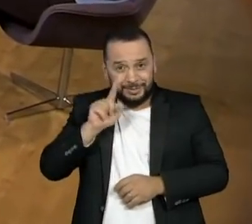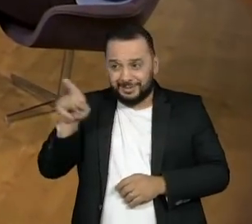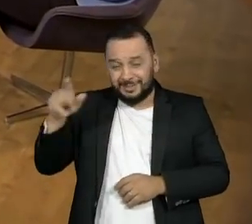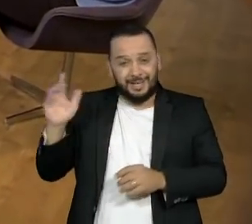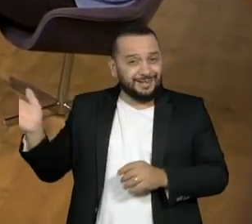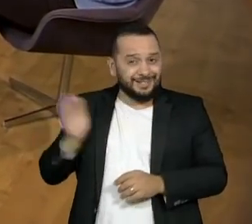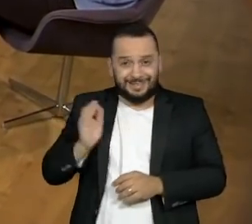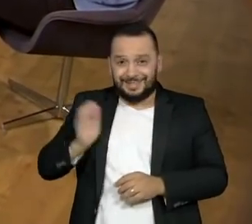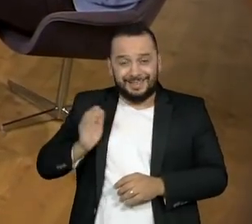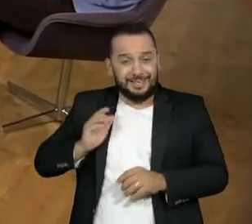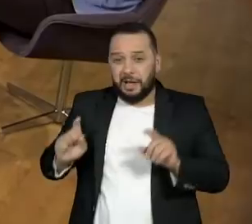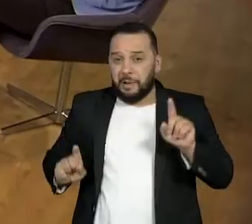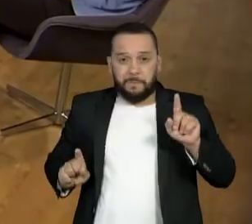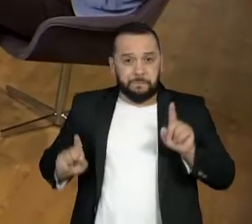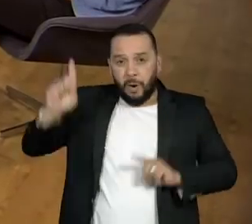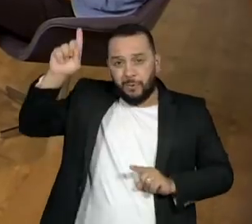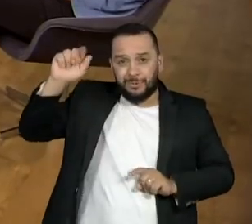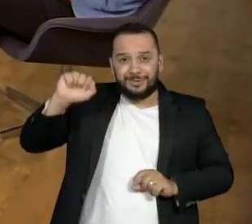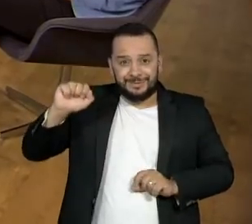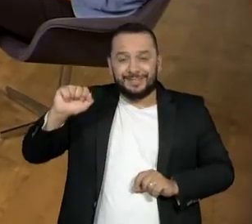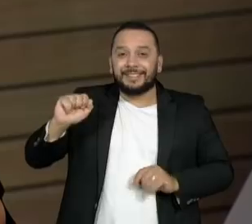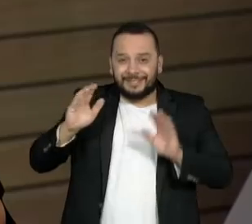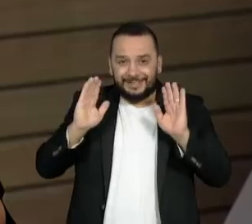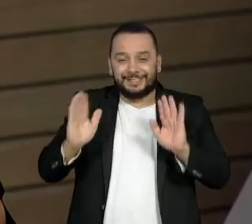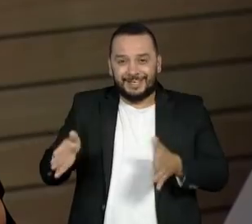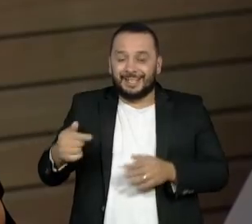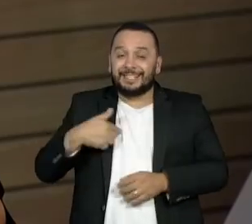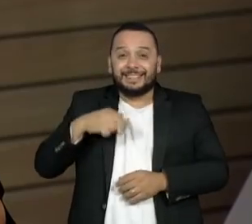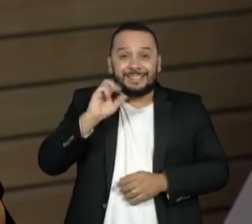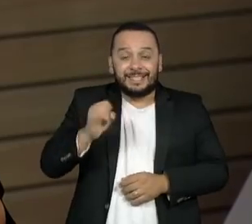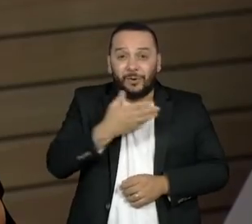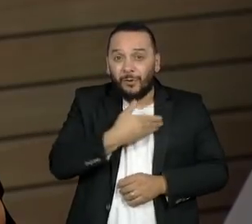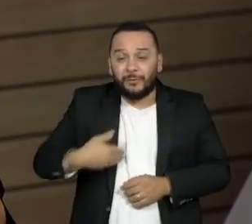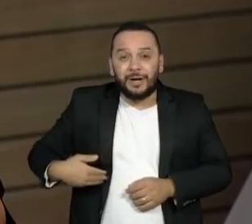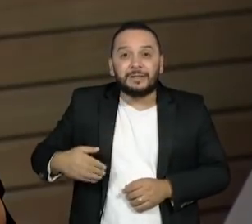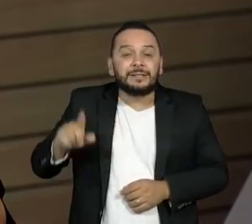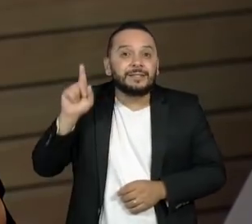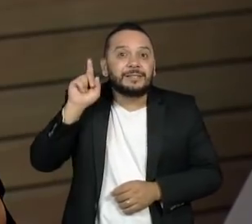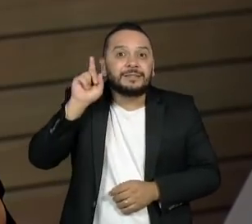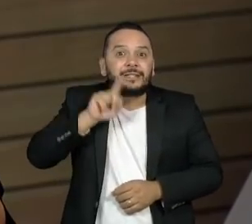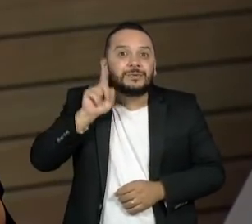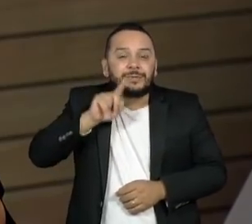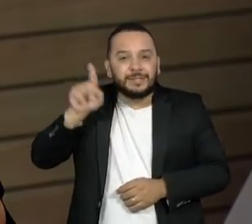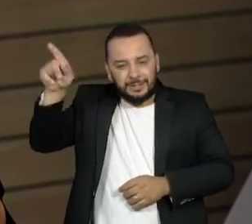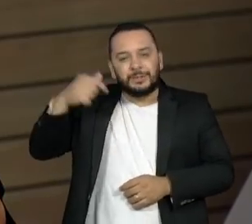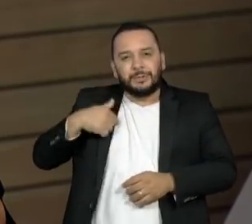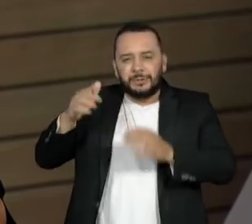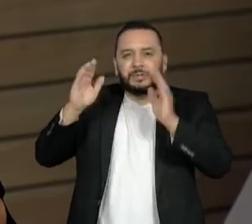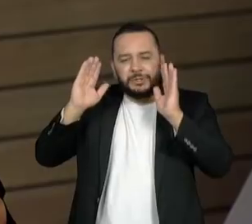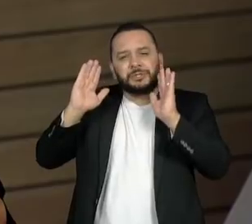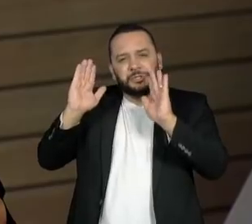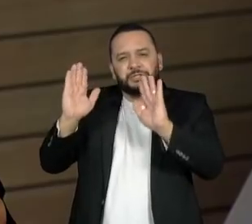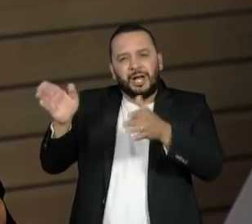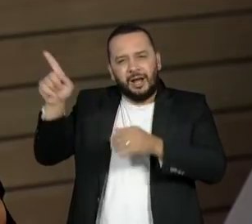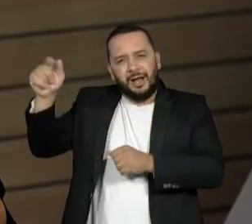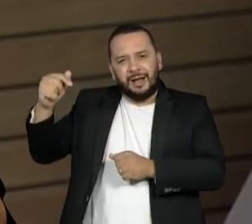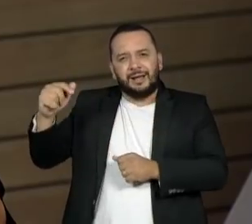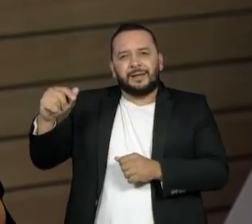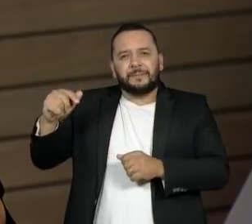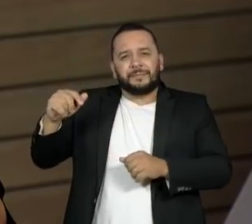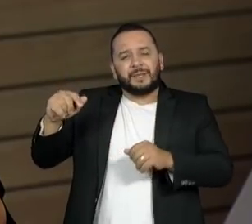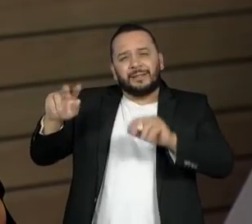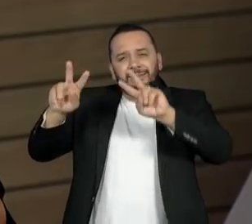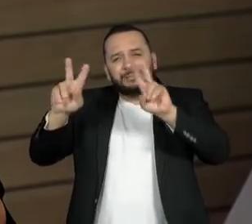tiverem esse endosso do governo americano em questões como a política ambiental, que já é alvo de críticas do Joe Biden,